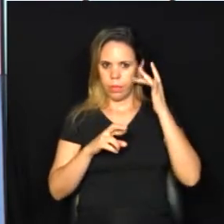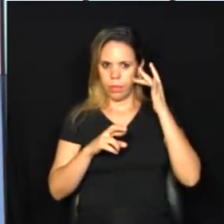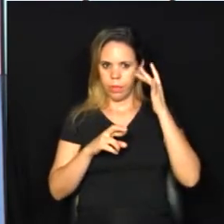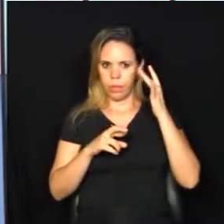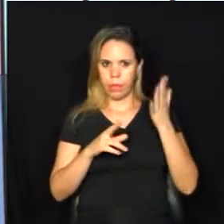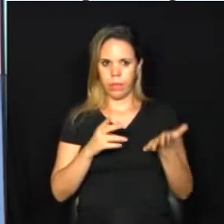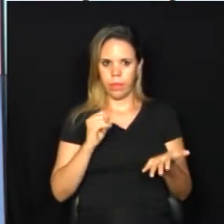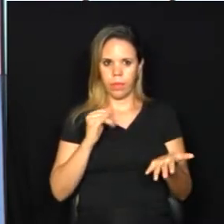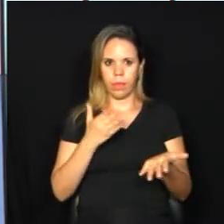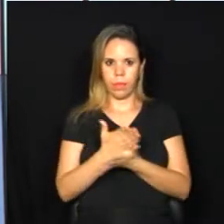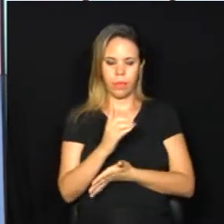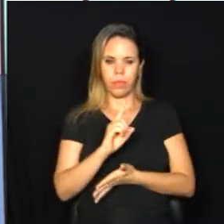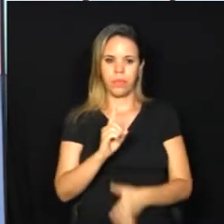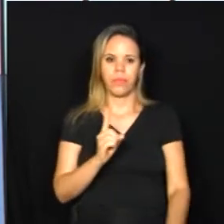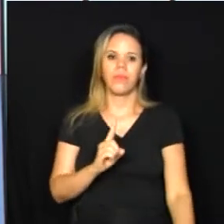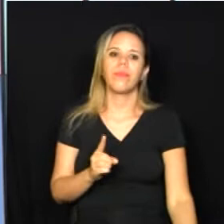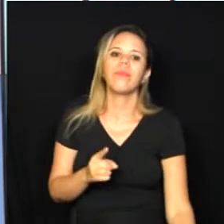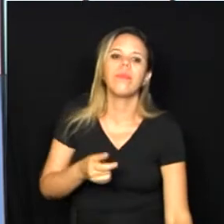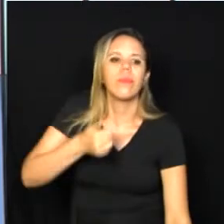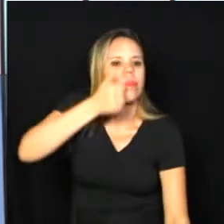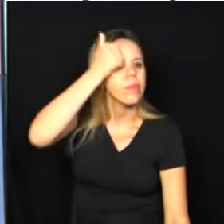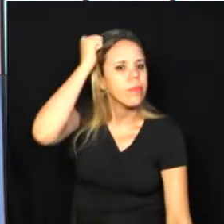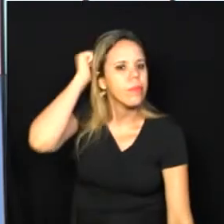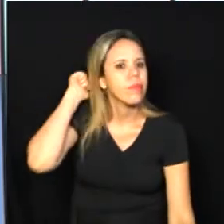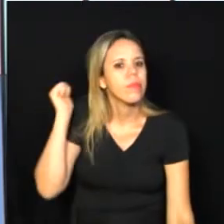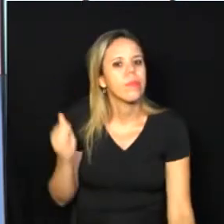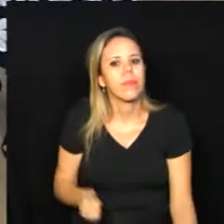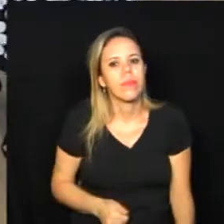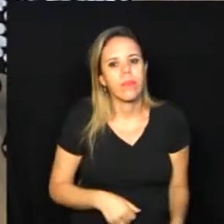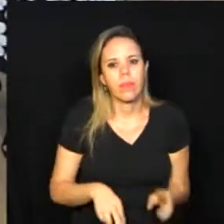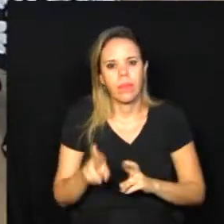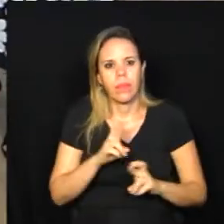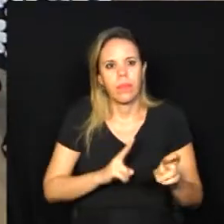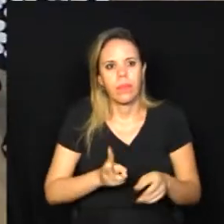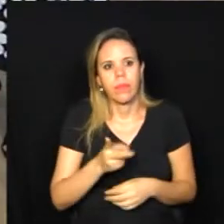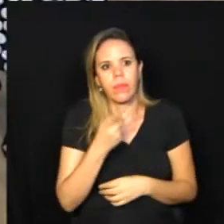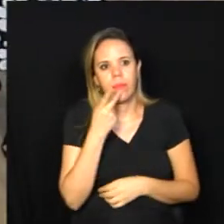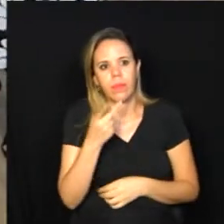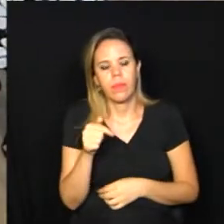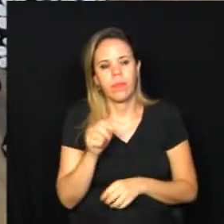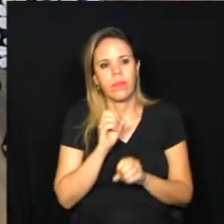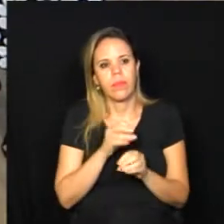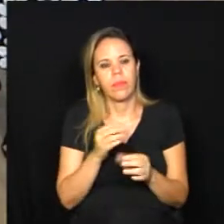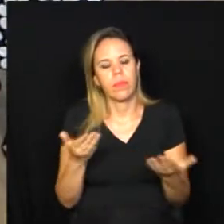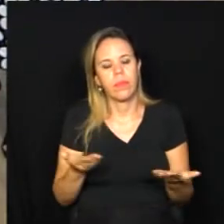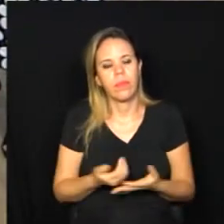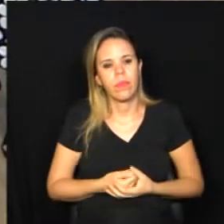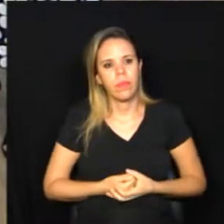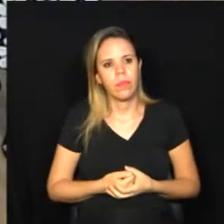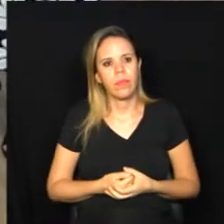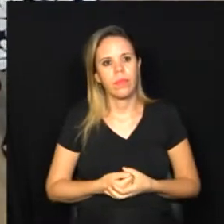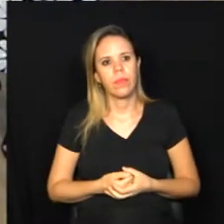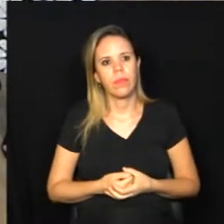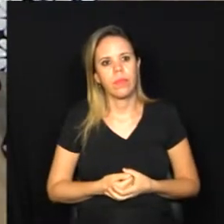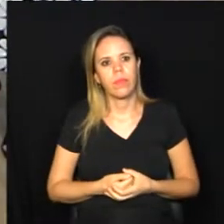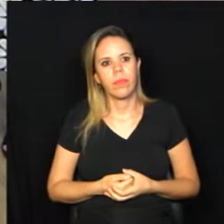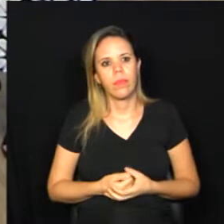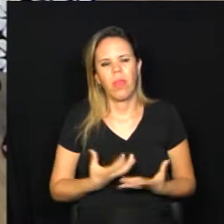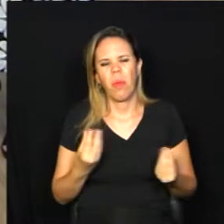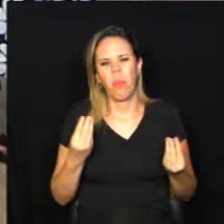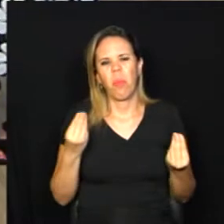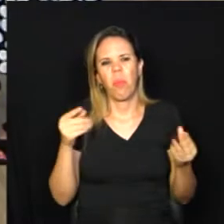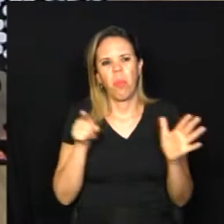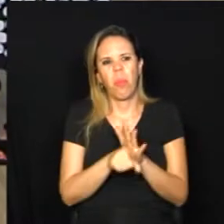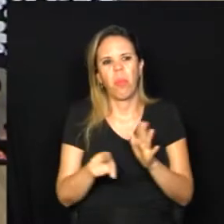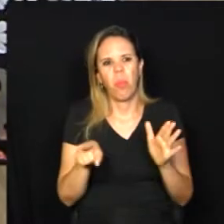se passou ou não no vestibular. Vamos continuar falando sobre educação agora, porque chove de perguntas